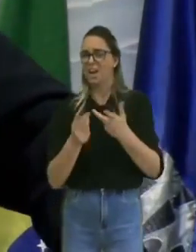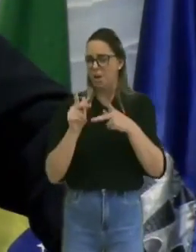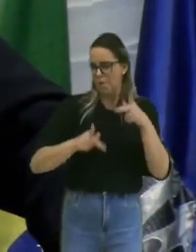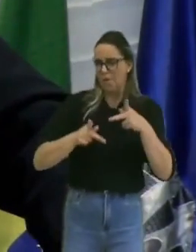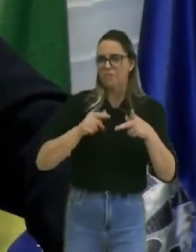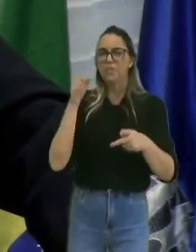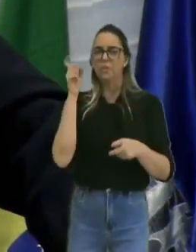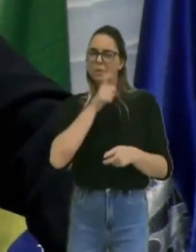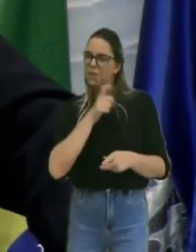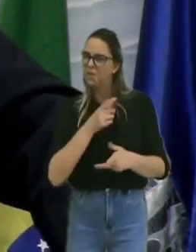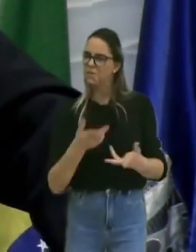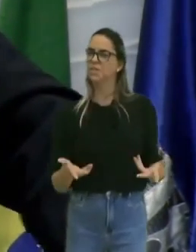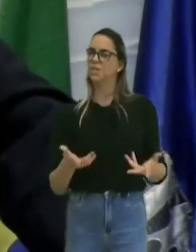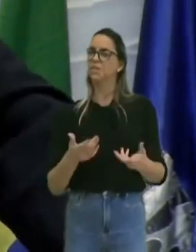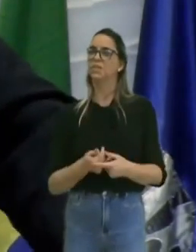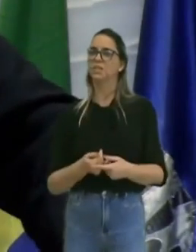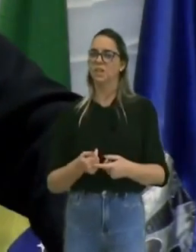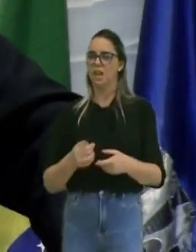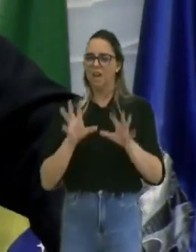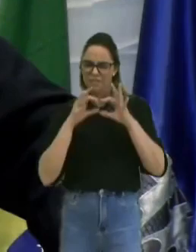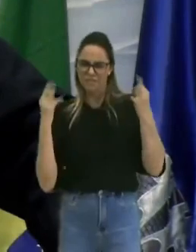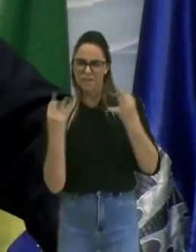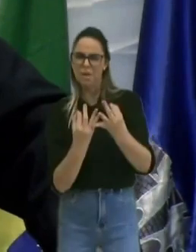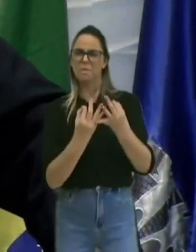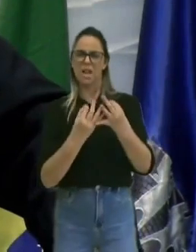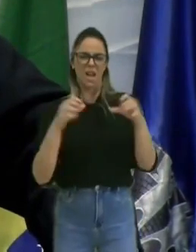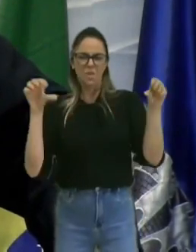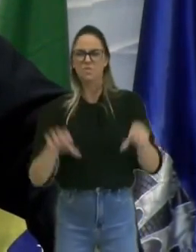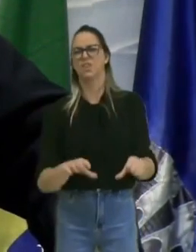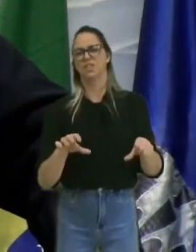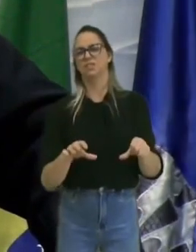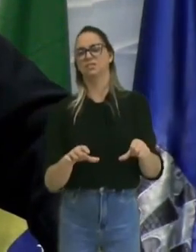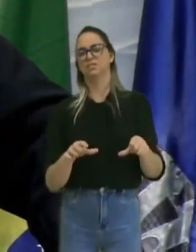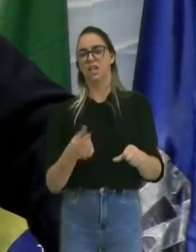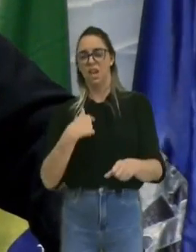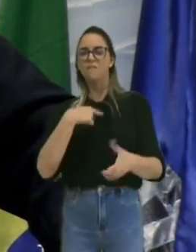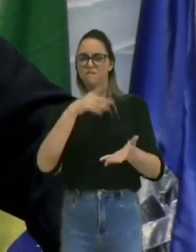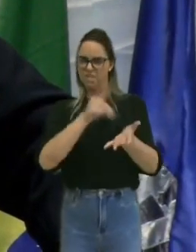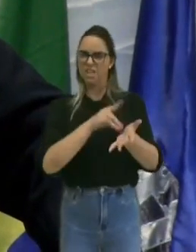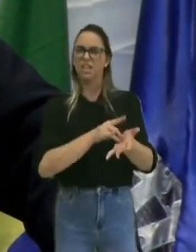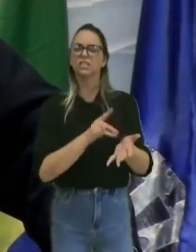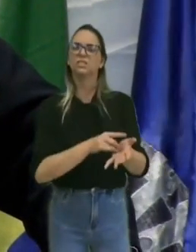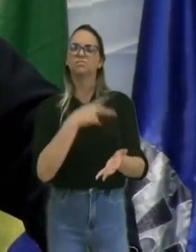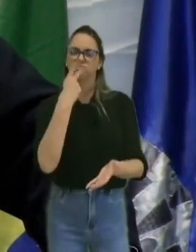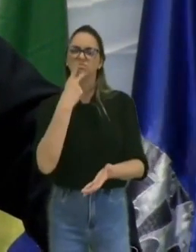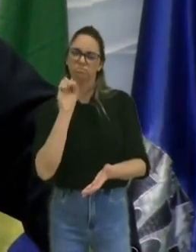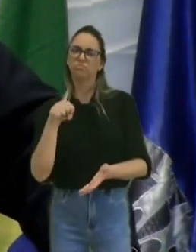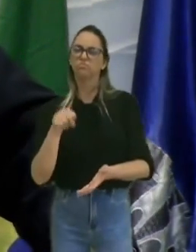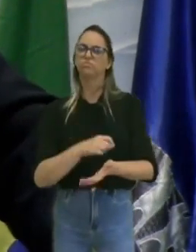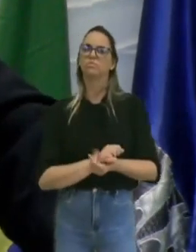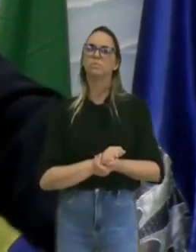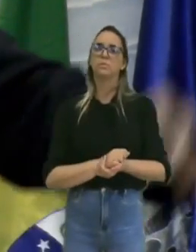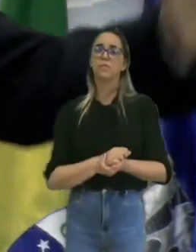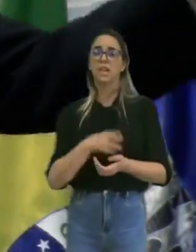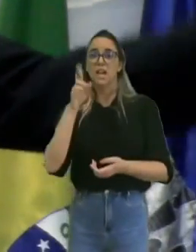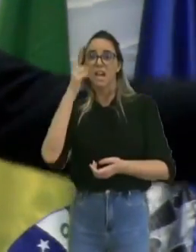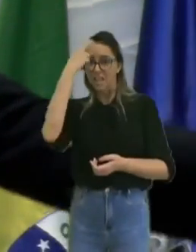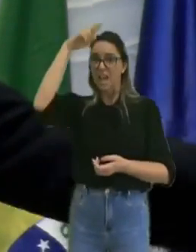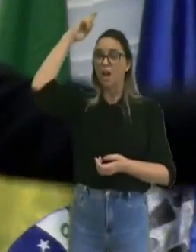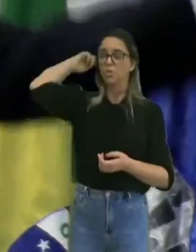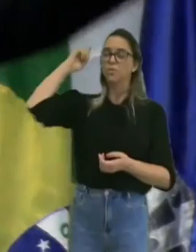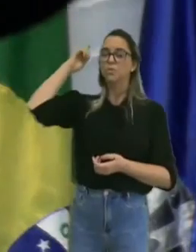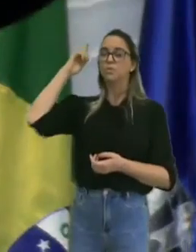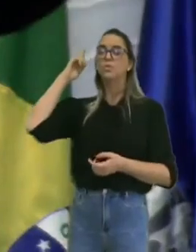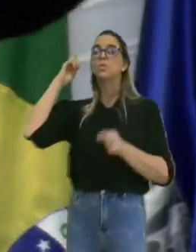mentiroso. Raça miserável que não presta. Que eu digo a verdade, viu? Não tem coragem de dizer. Rinaldo, tu